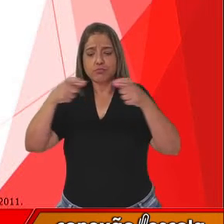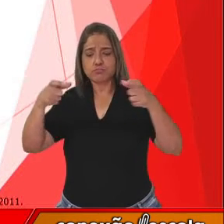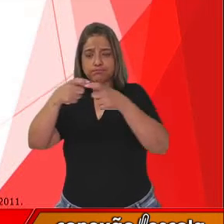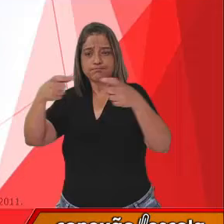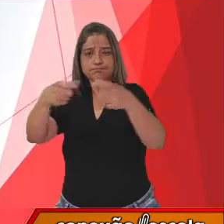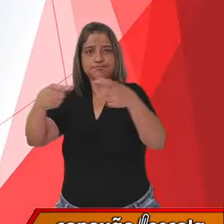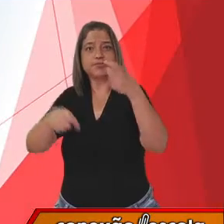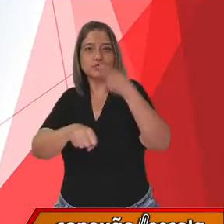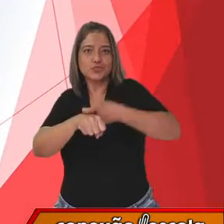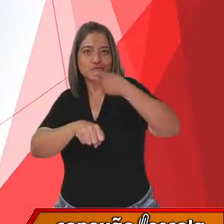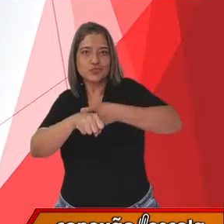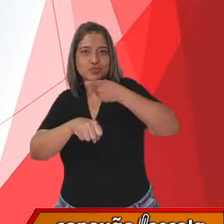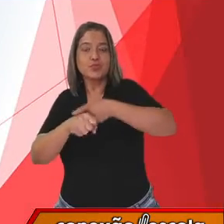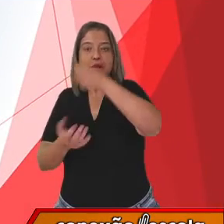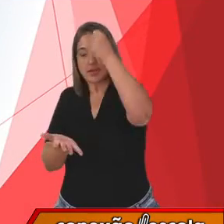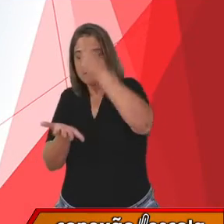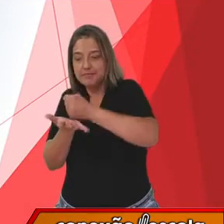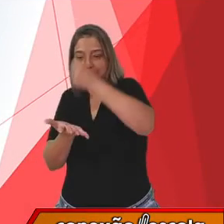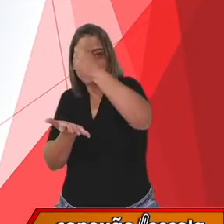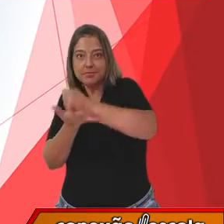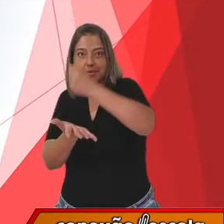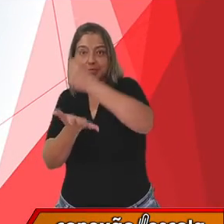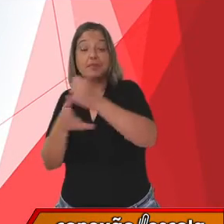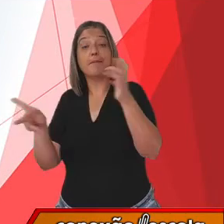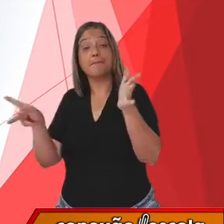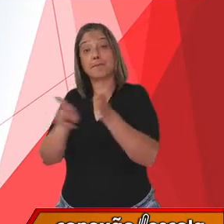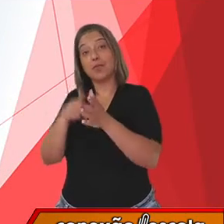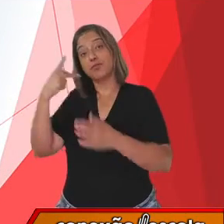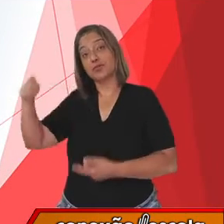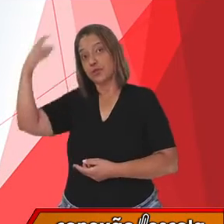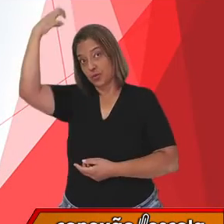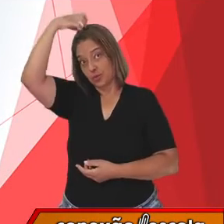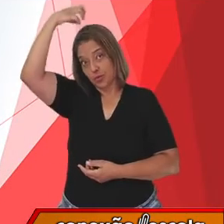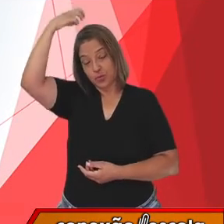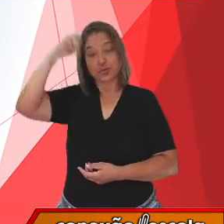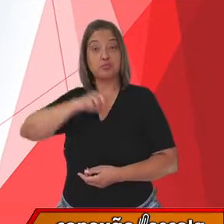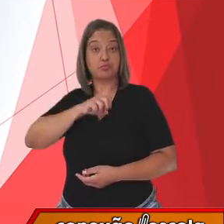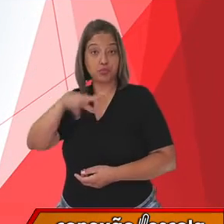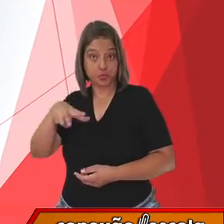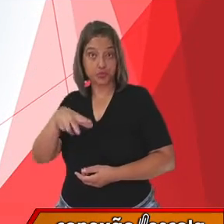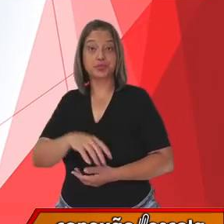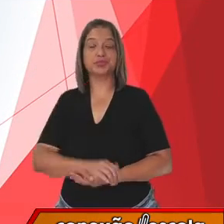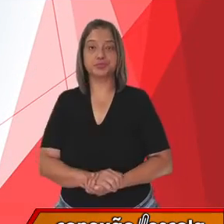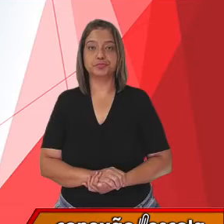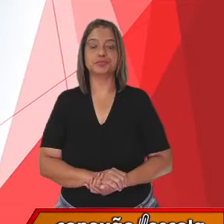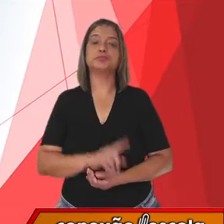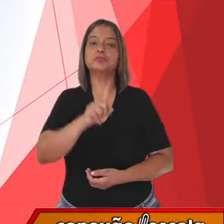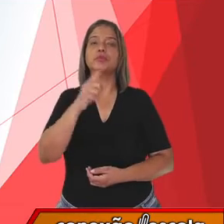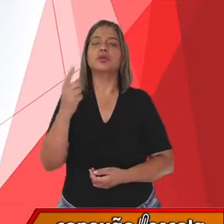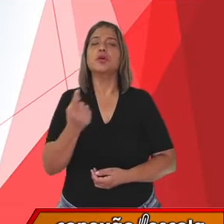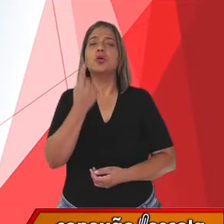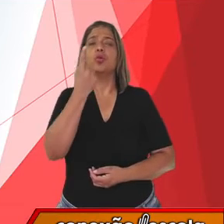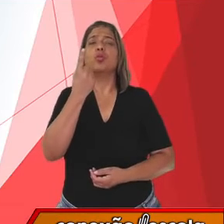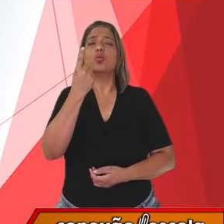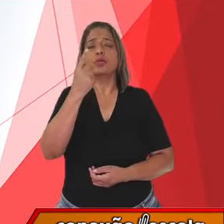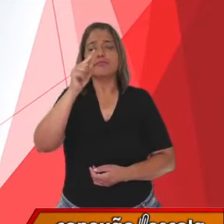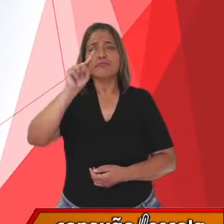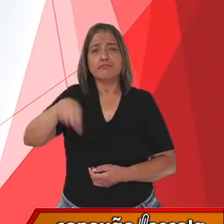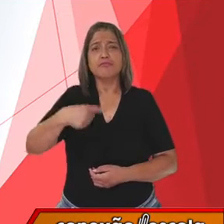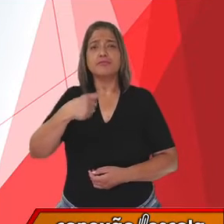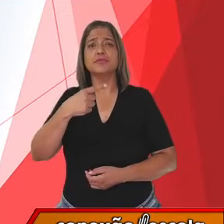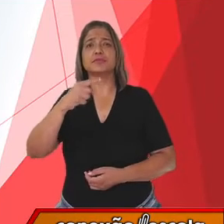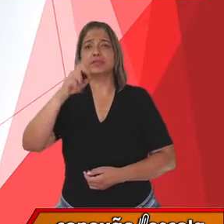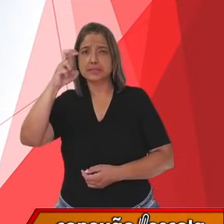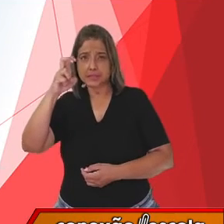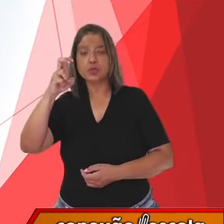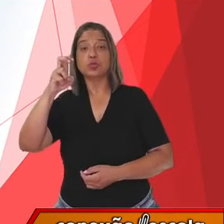coroa portuguesa. E 20%, ou seja, 1/5 do valor, era retirado para ser enviado